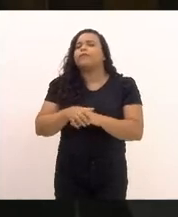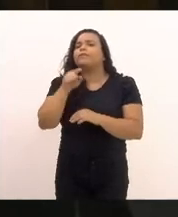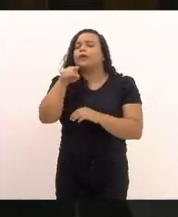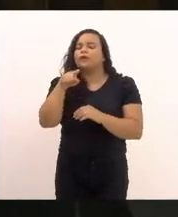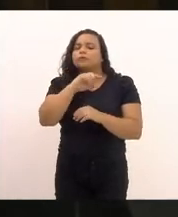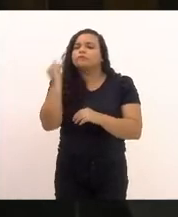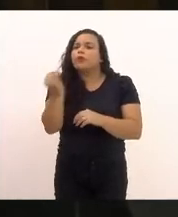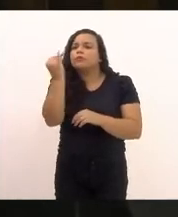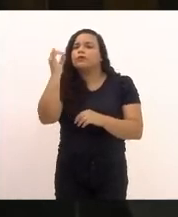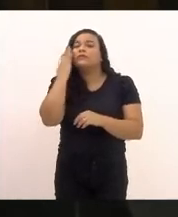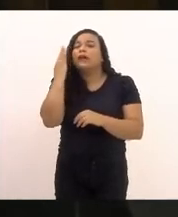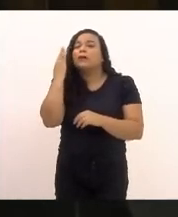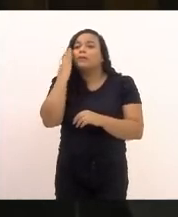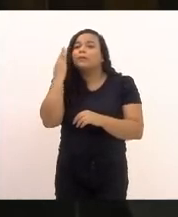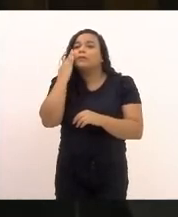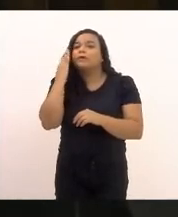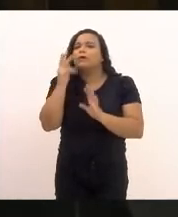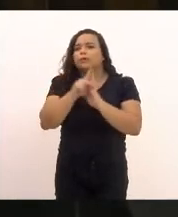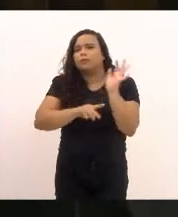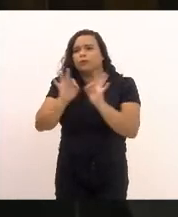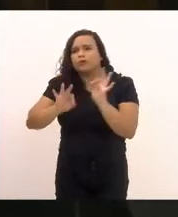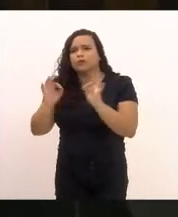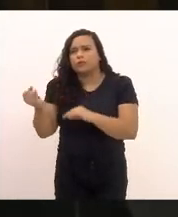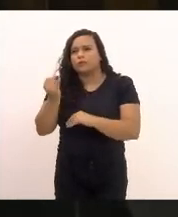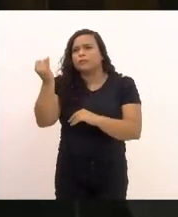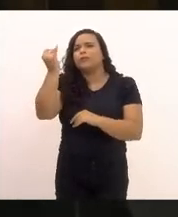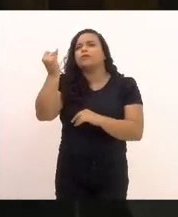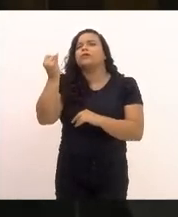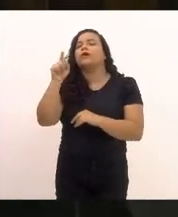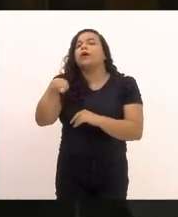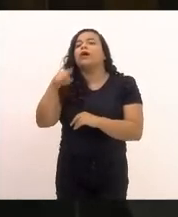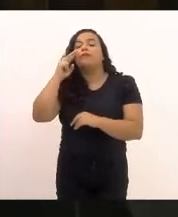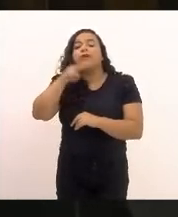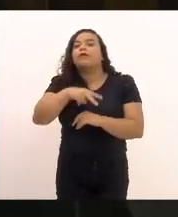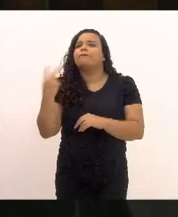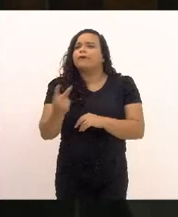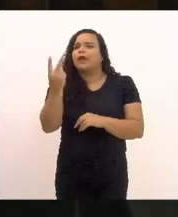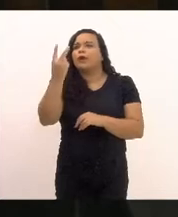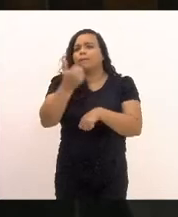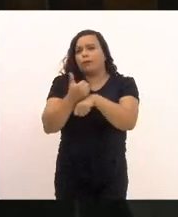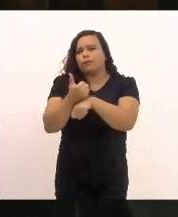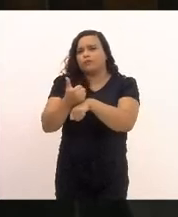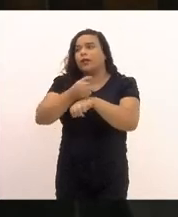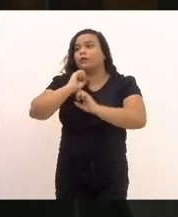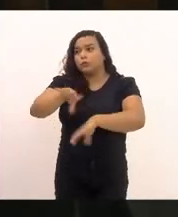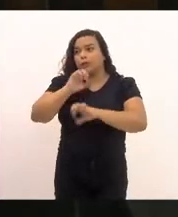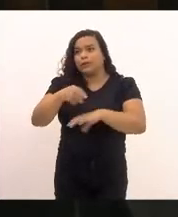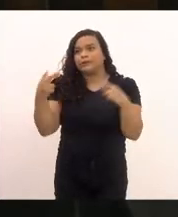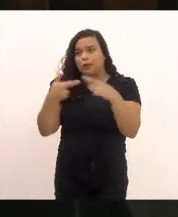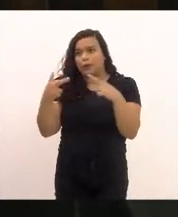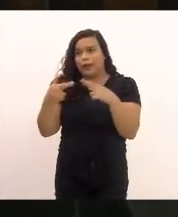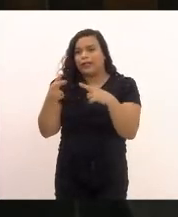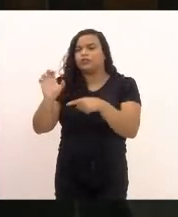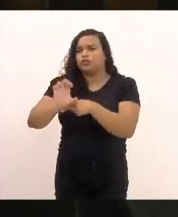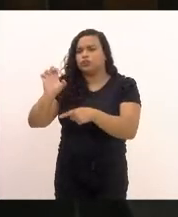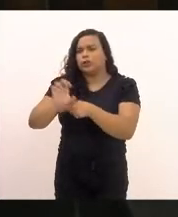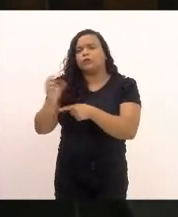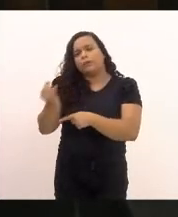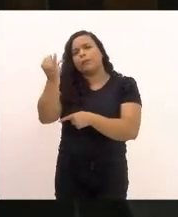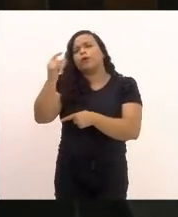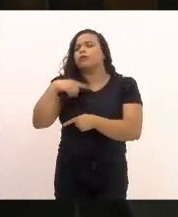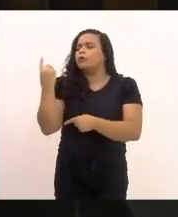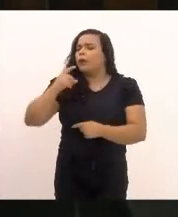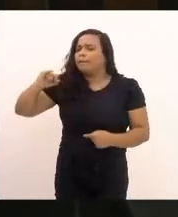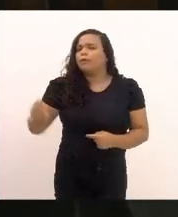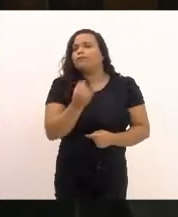oportuno, porque todo e qualquer projeto que vise a valorização dos profissionais da educação da rede estadual é oportuno, e a gente tem que aproveitar agora,